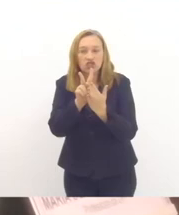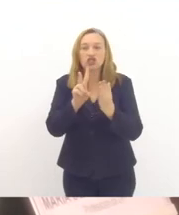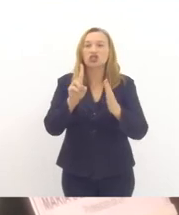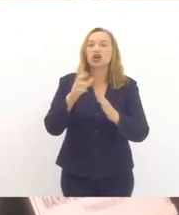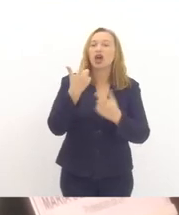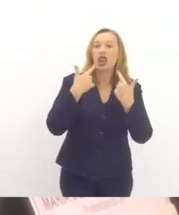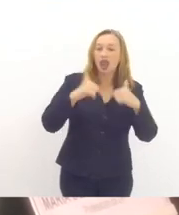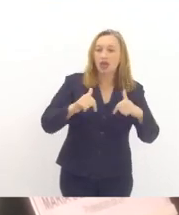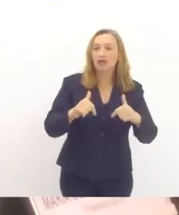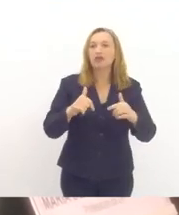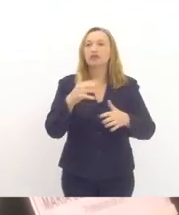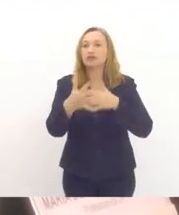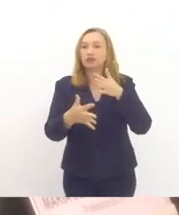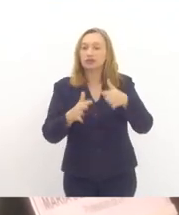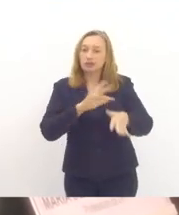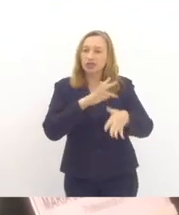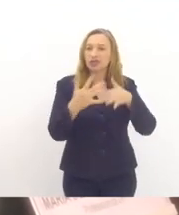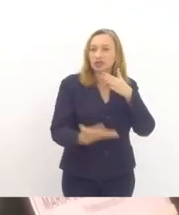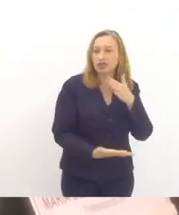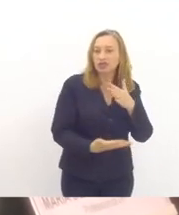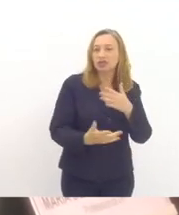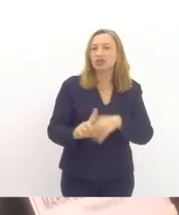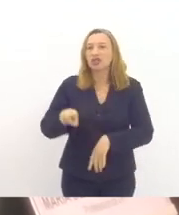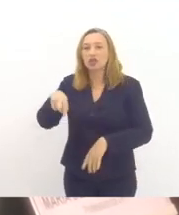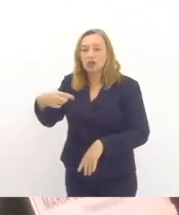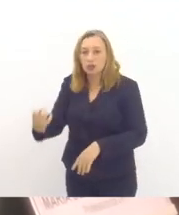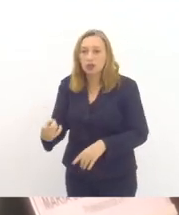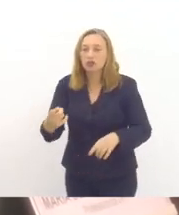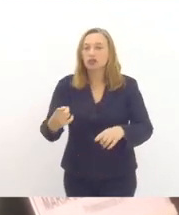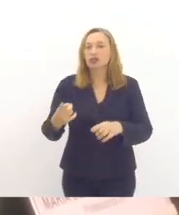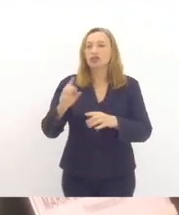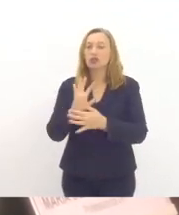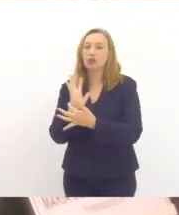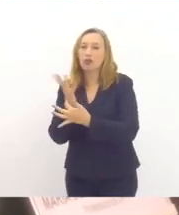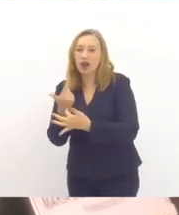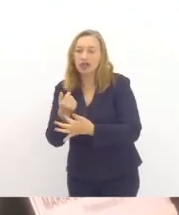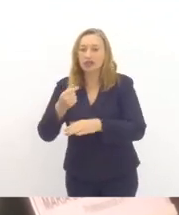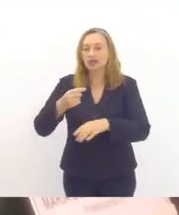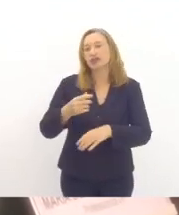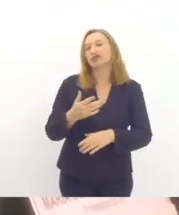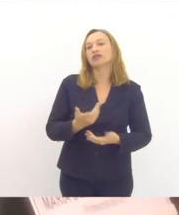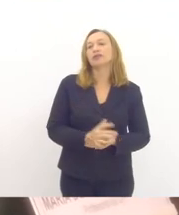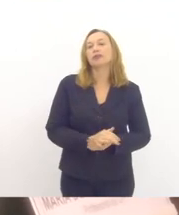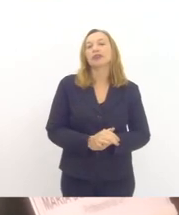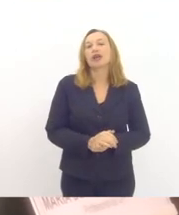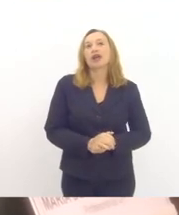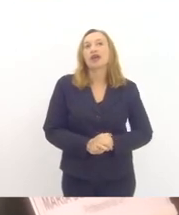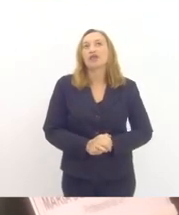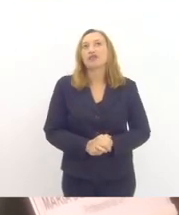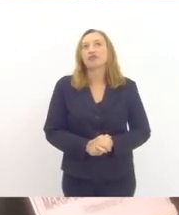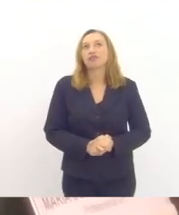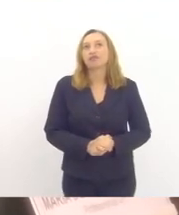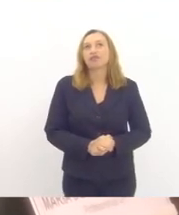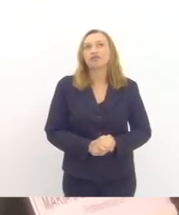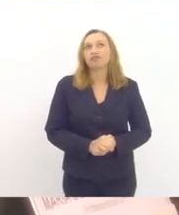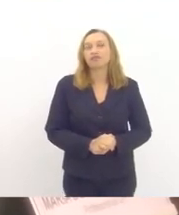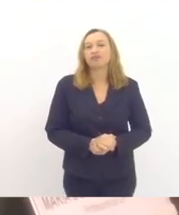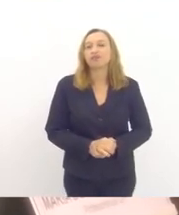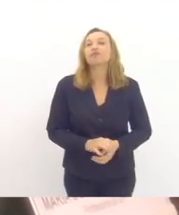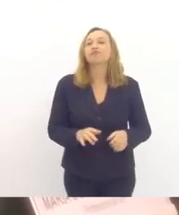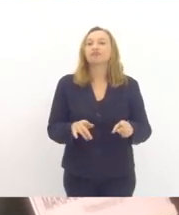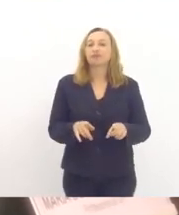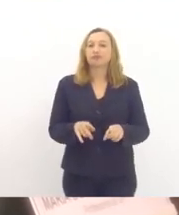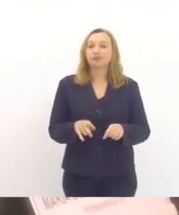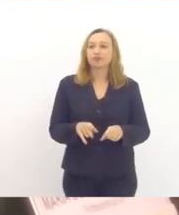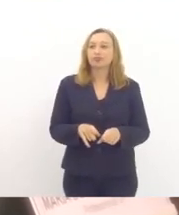outras possibilidades também, como artes e por aí vai. Então, essa recente, também